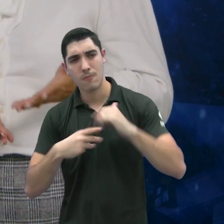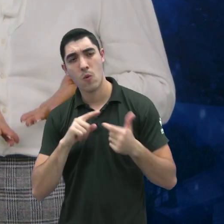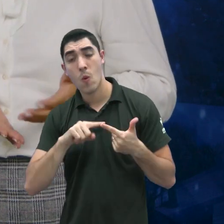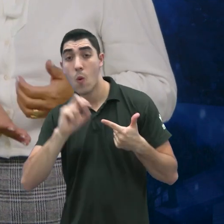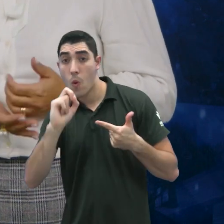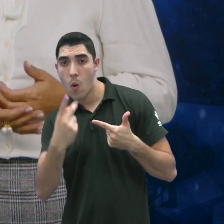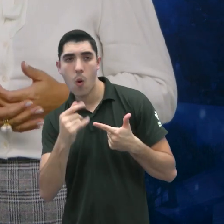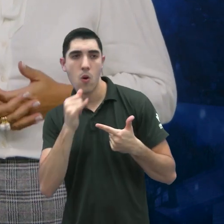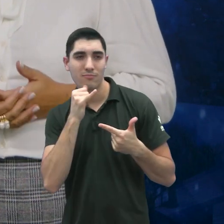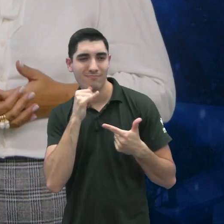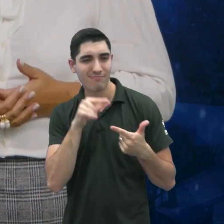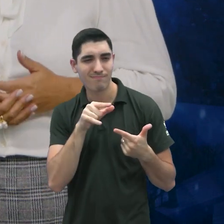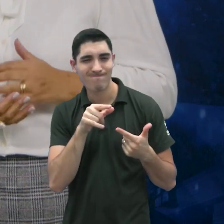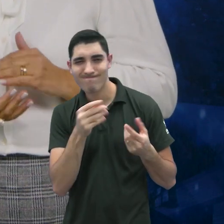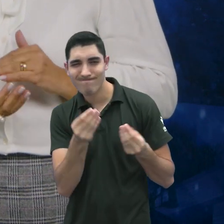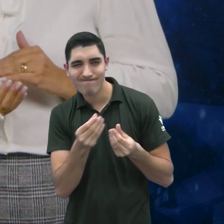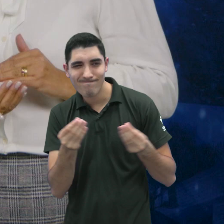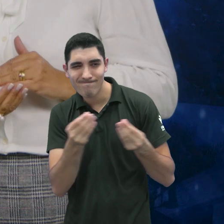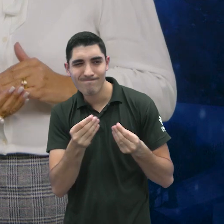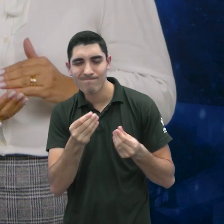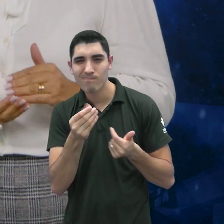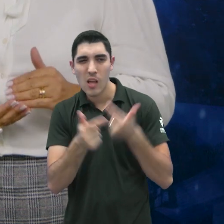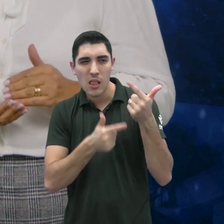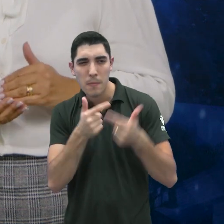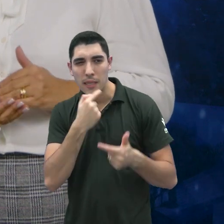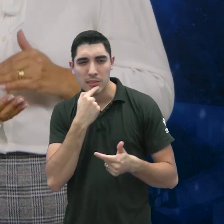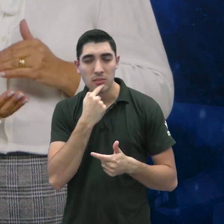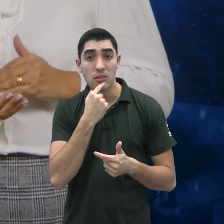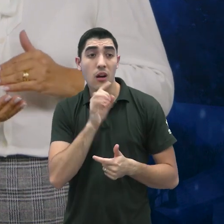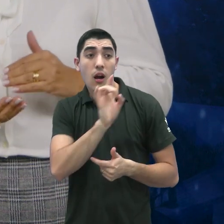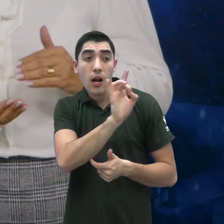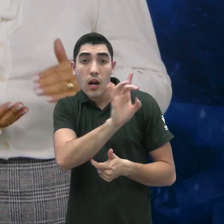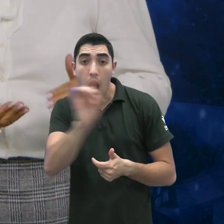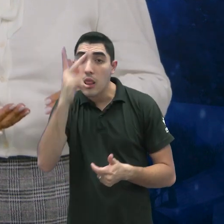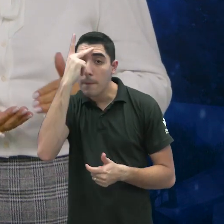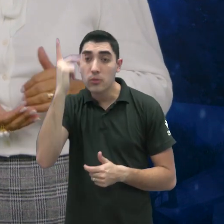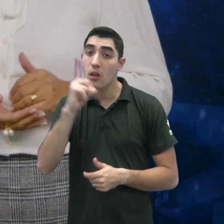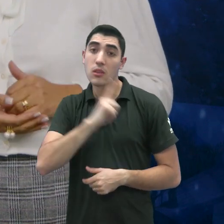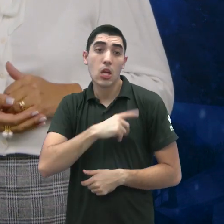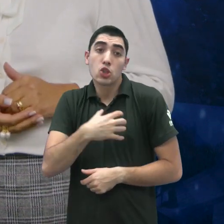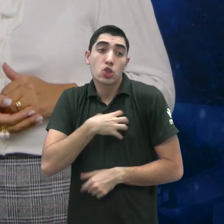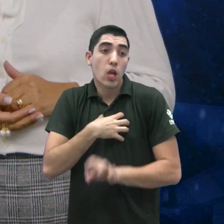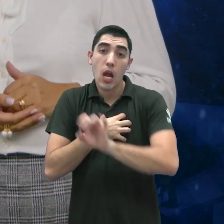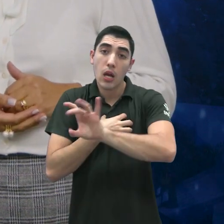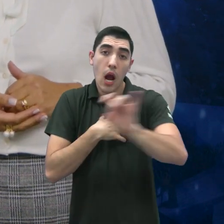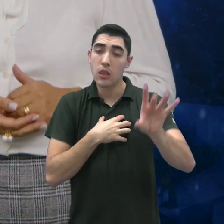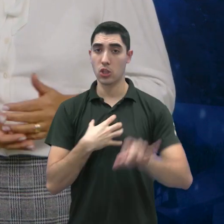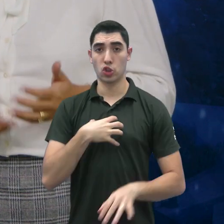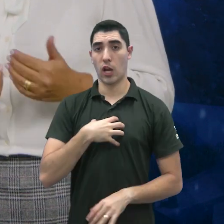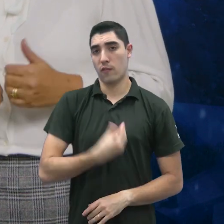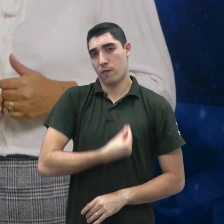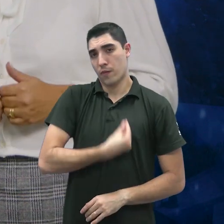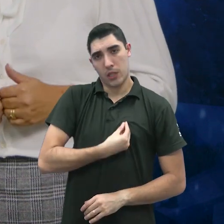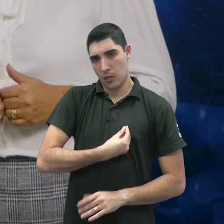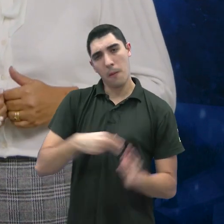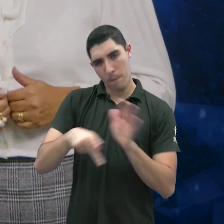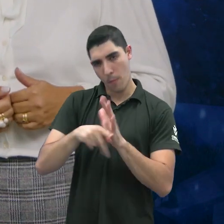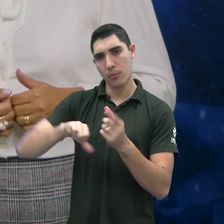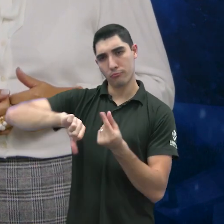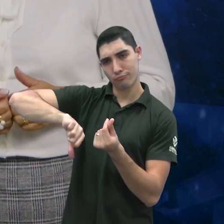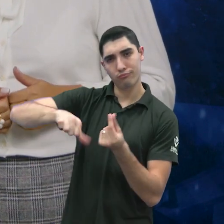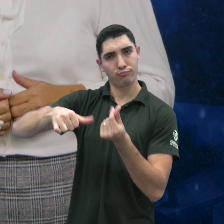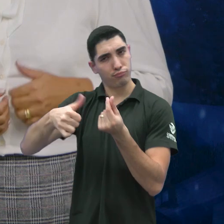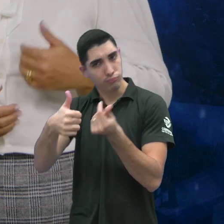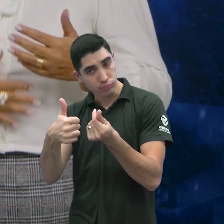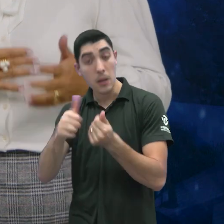de uberização do trabalho, que cada pessoa tem um patamar mínimo civilizatório, né? A nossa Constituição também